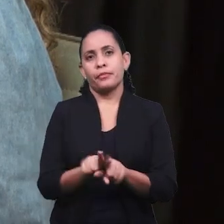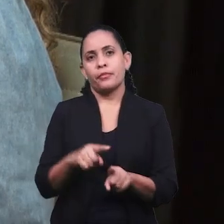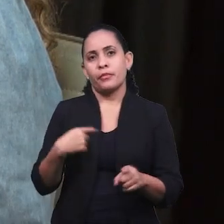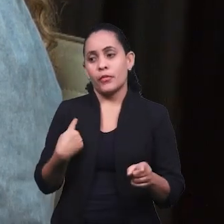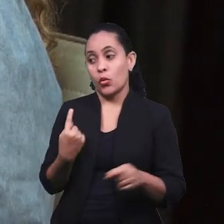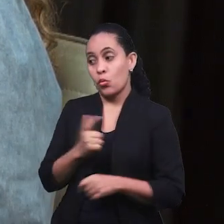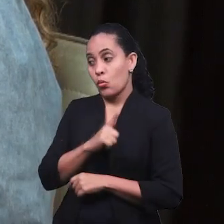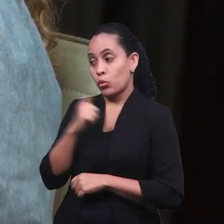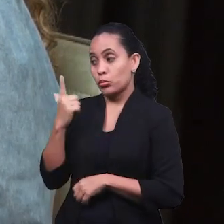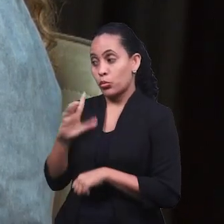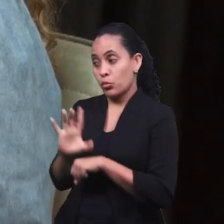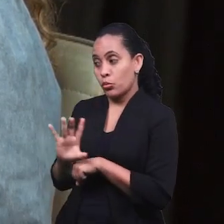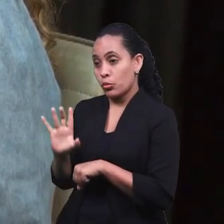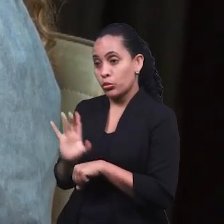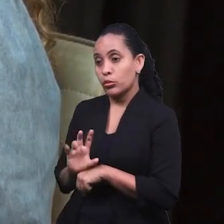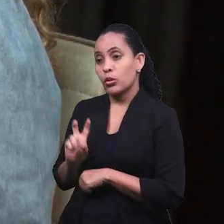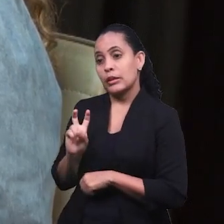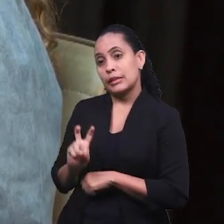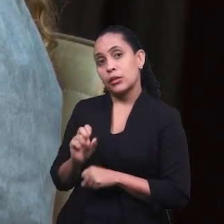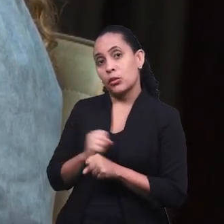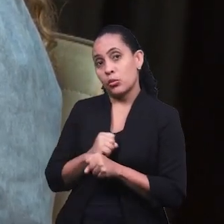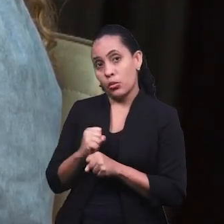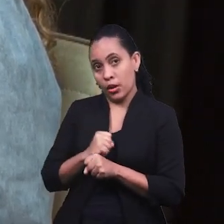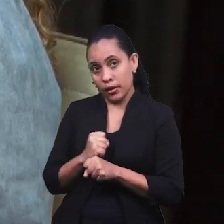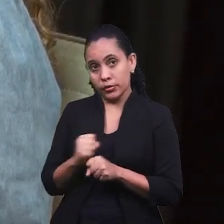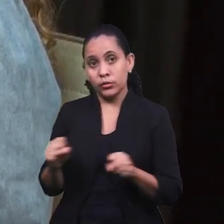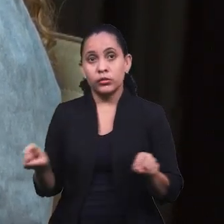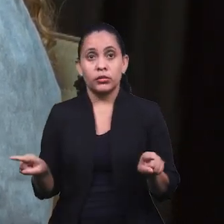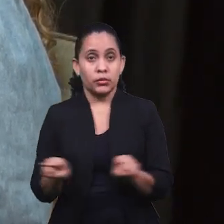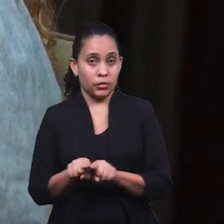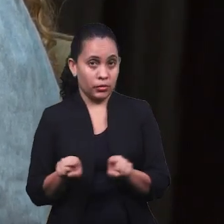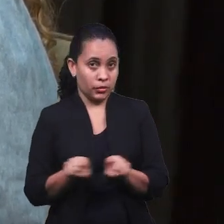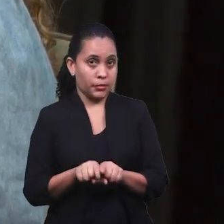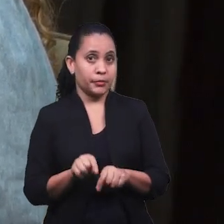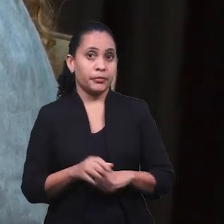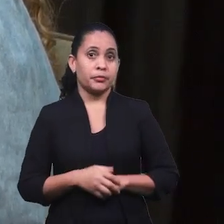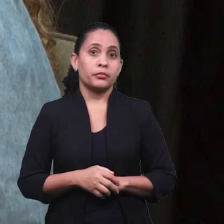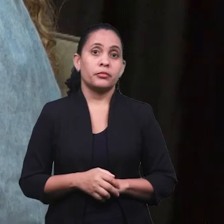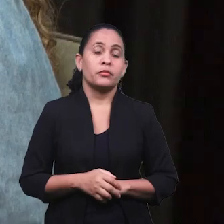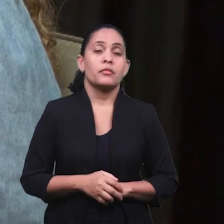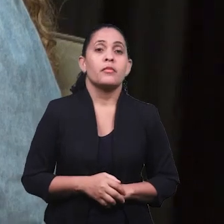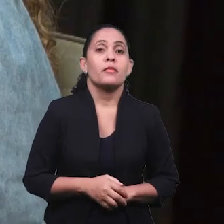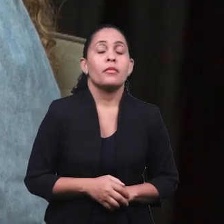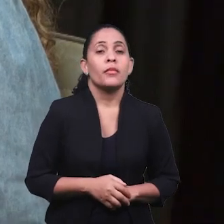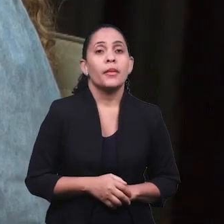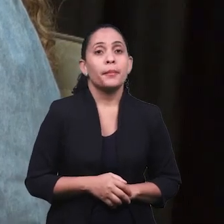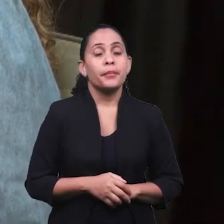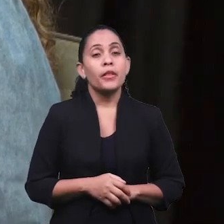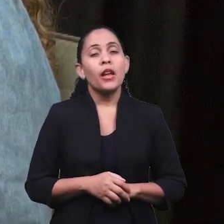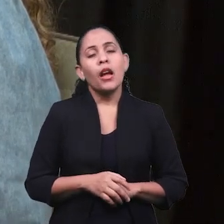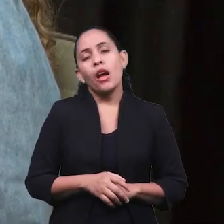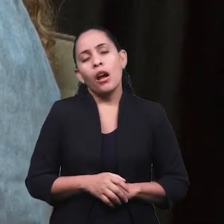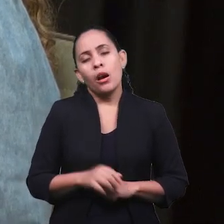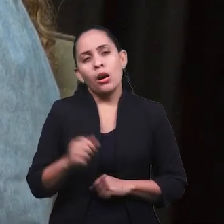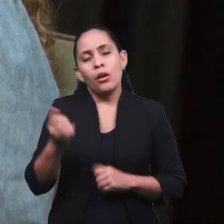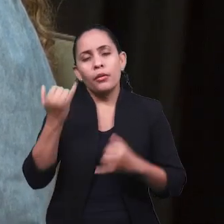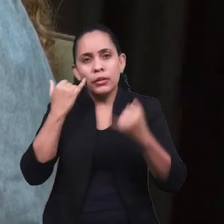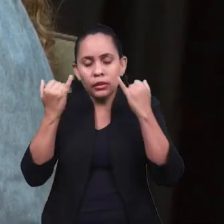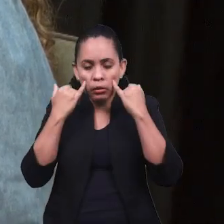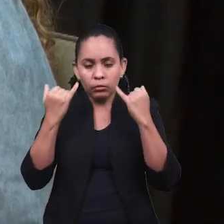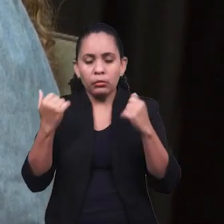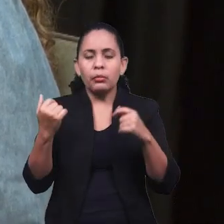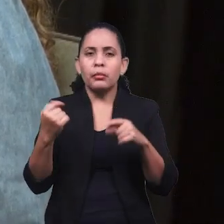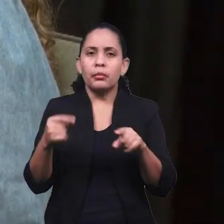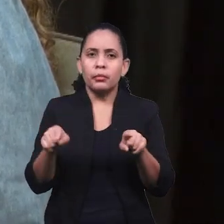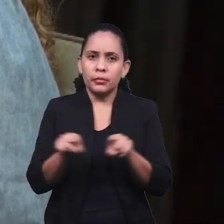bacharelado, e ele dá uma formação bastante ampla, né, bastante técnica, porque também a gente estuda